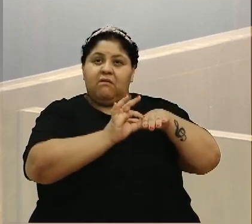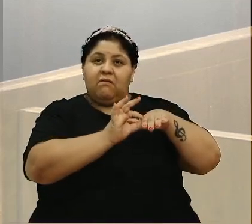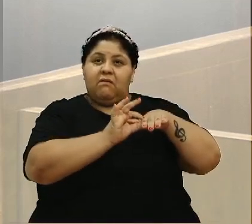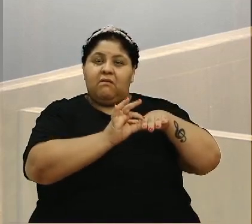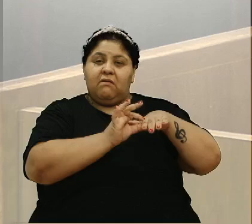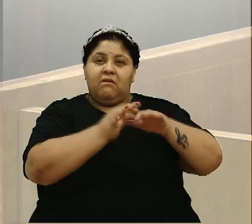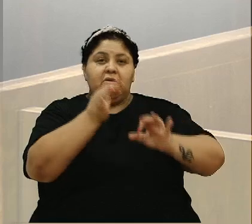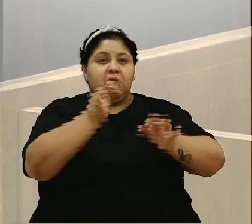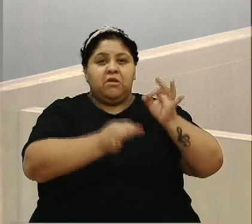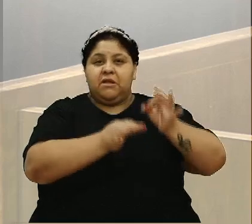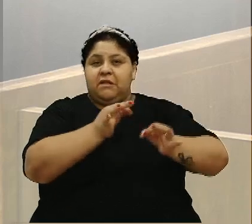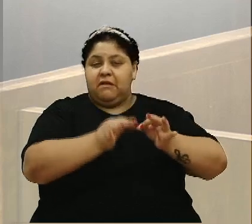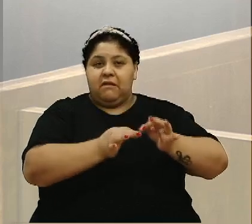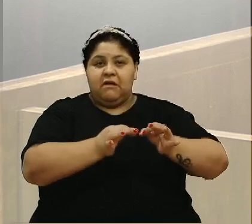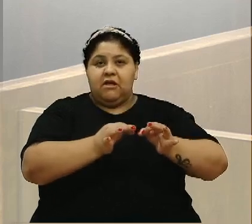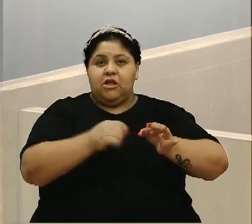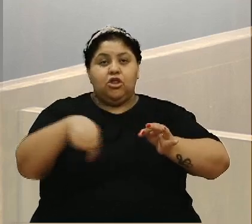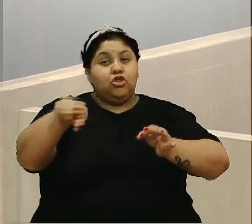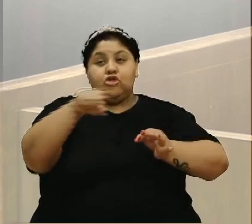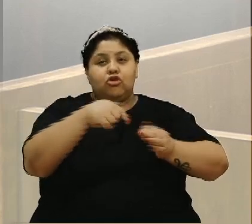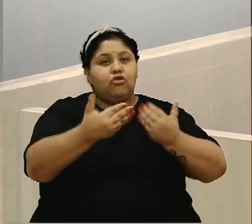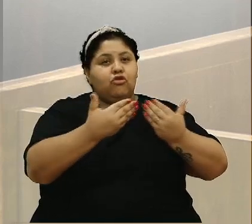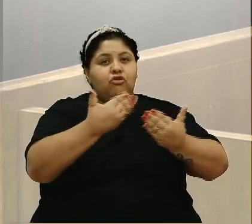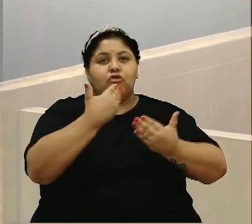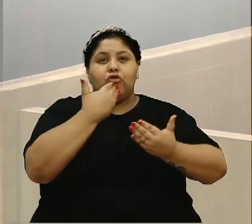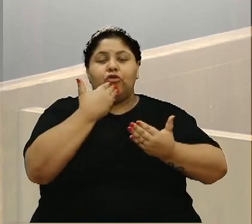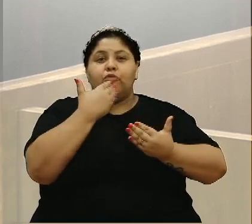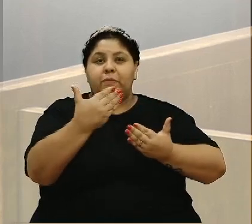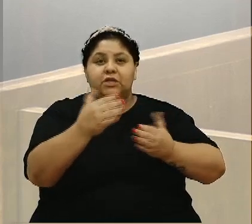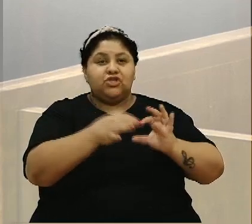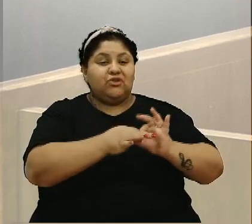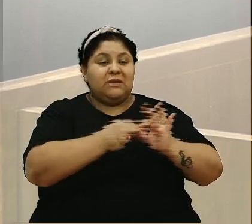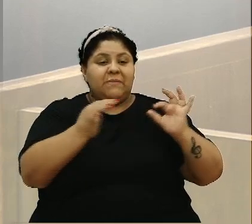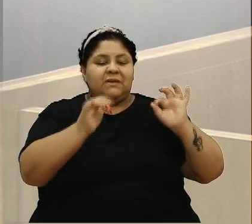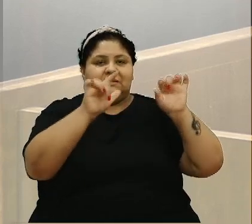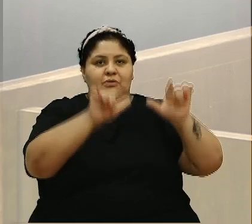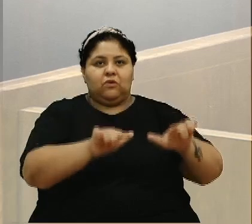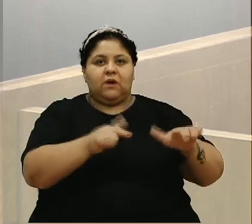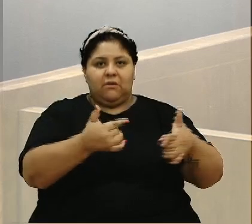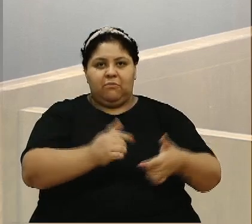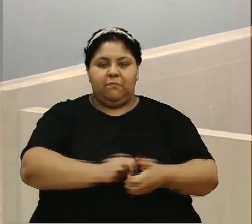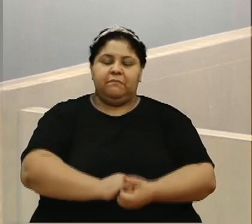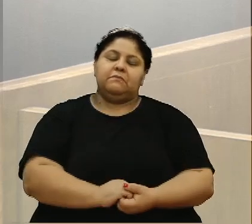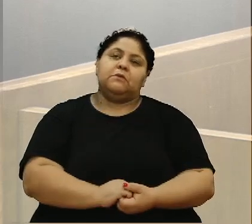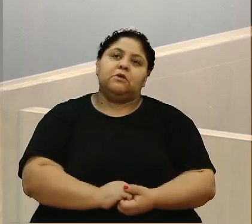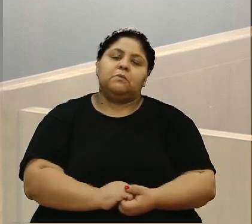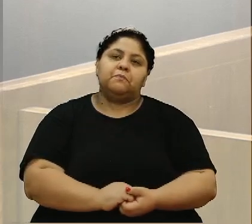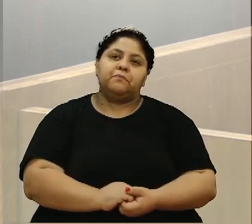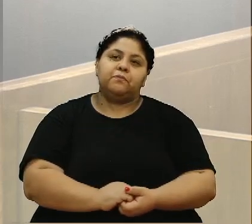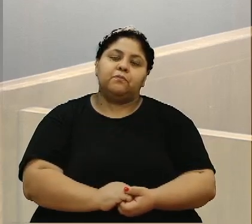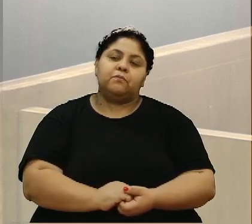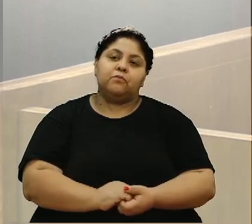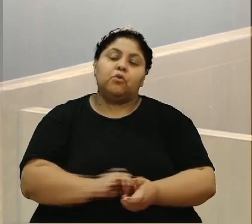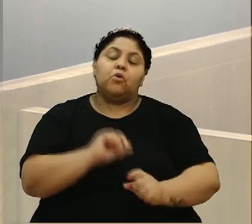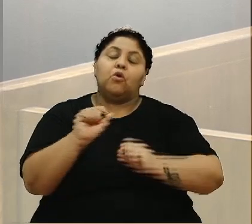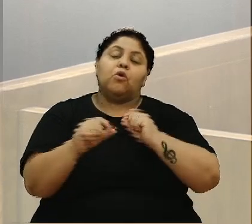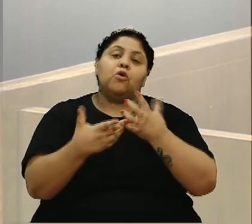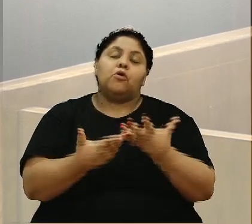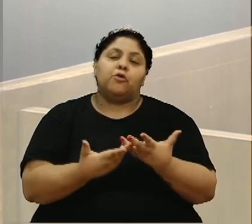está questionando, né, pediu a retomada do espaço. O que